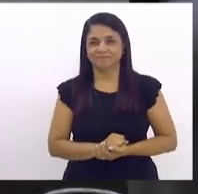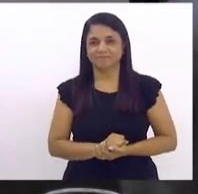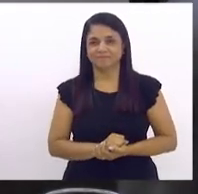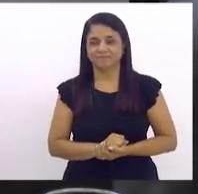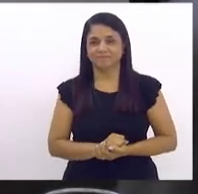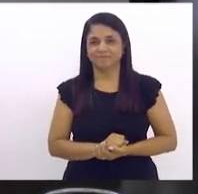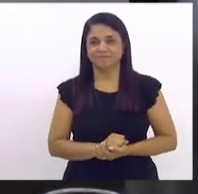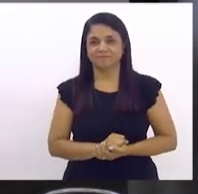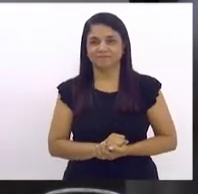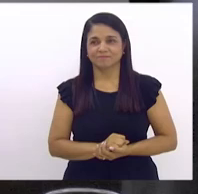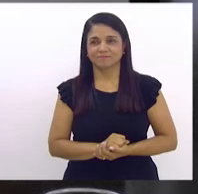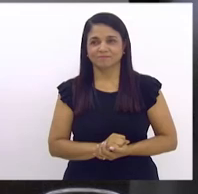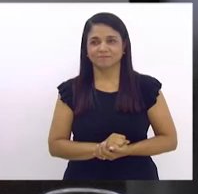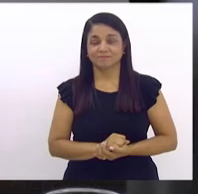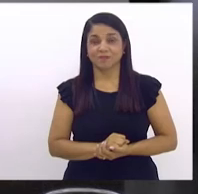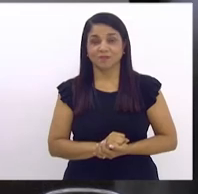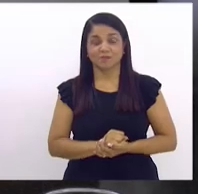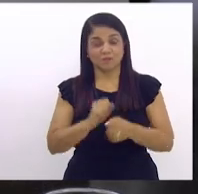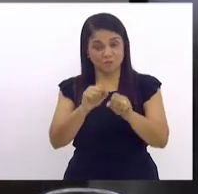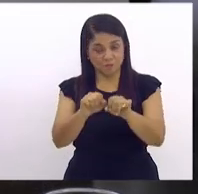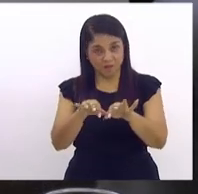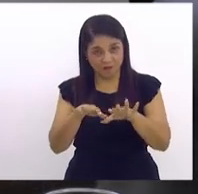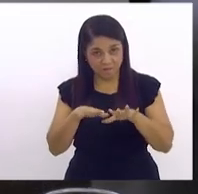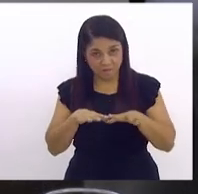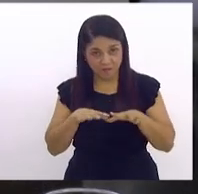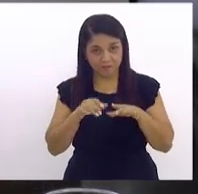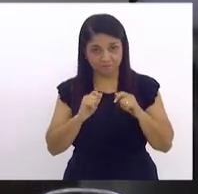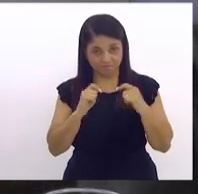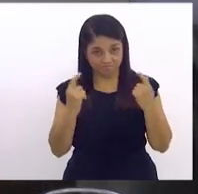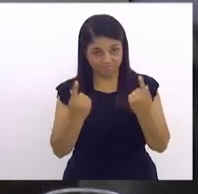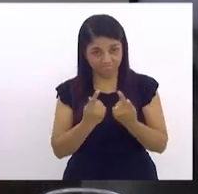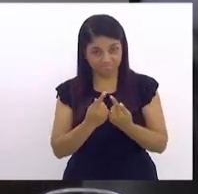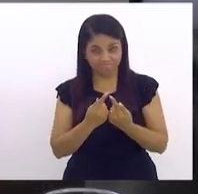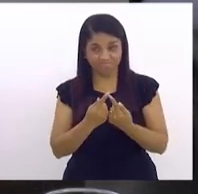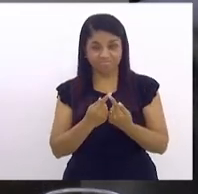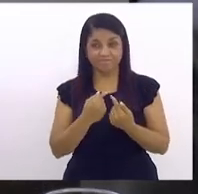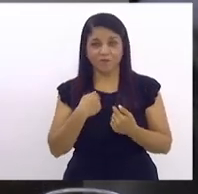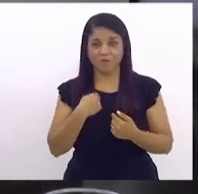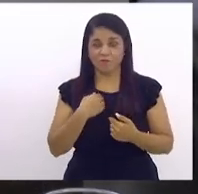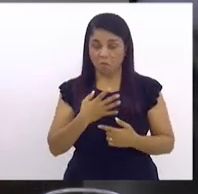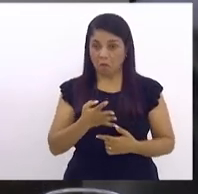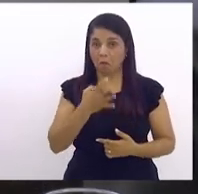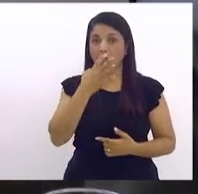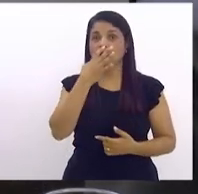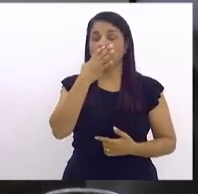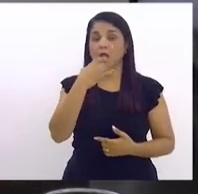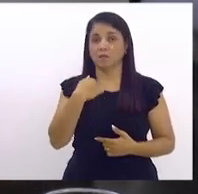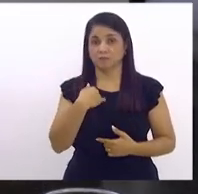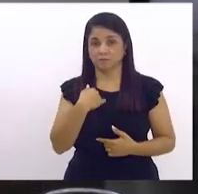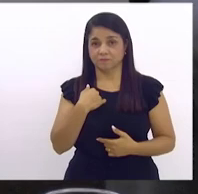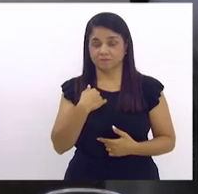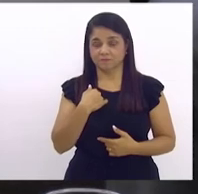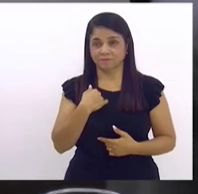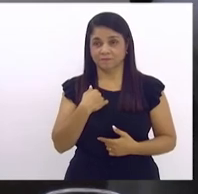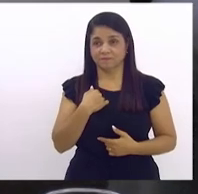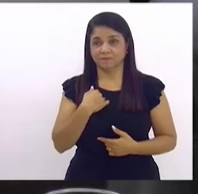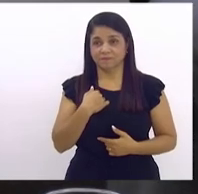o rumo aqui do Parlamento, às vezes, me deixa em perplexidade, no mínimo.